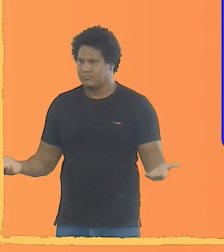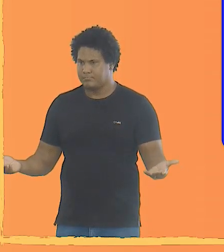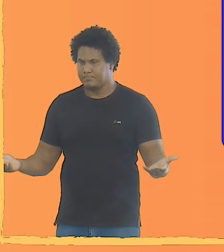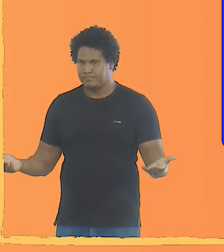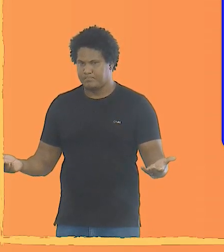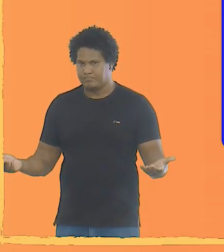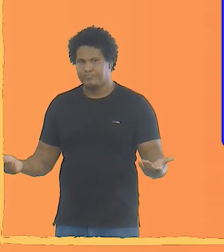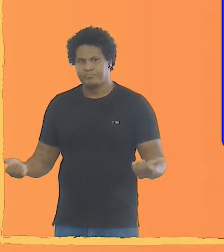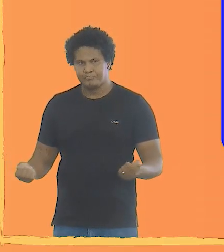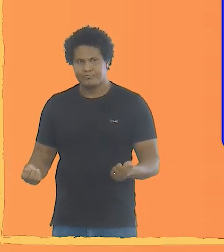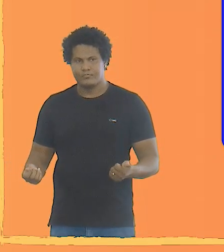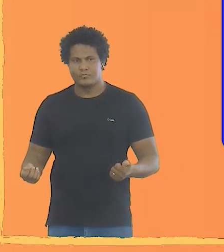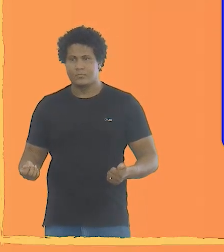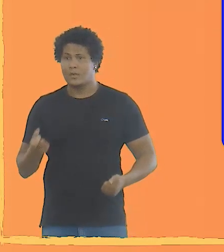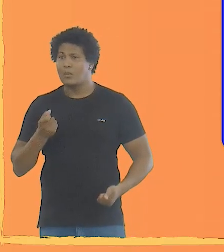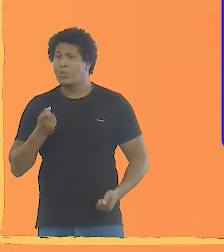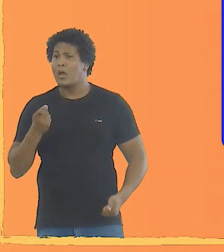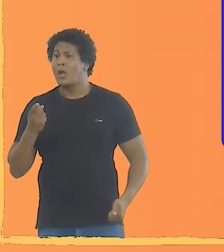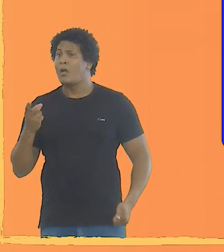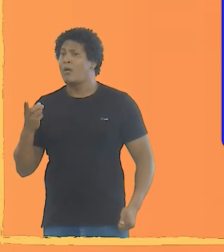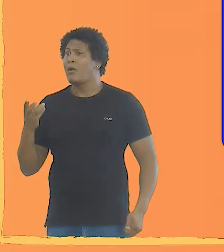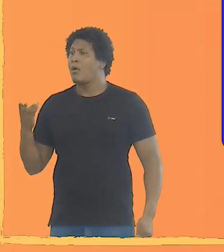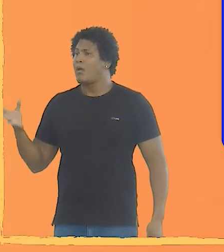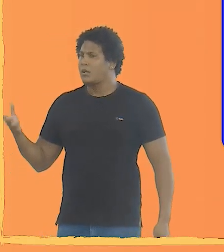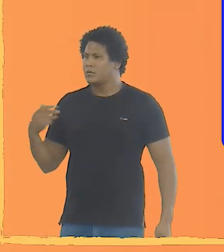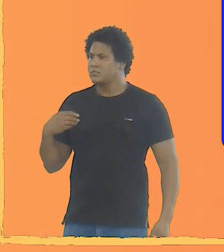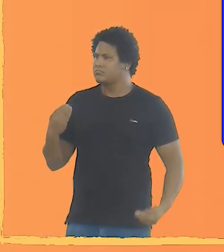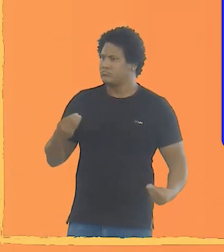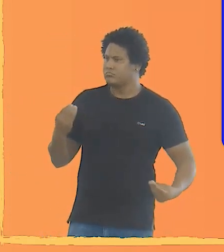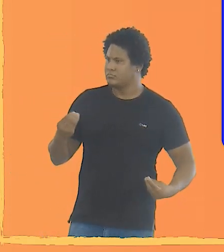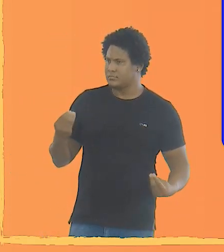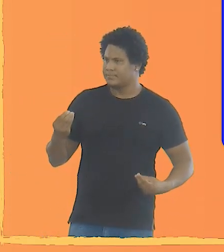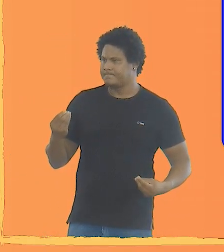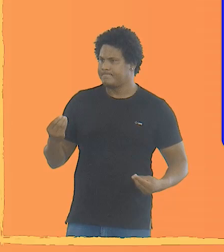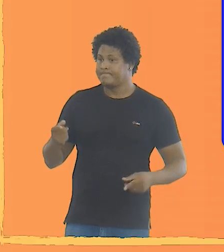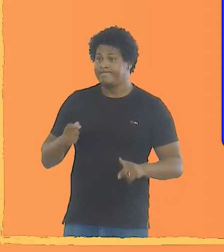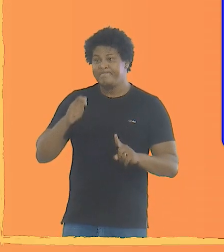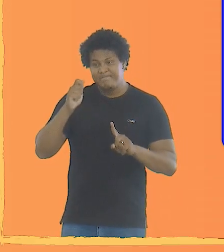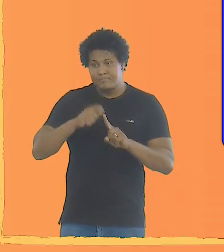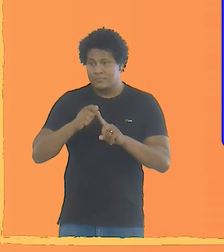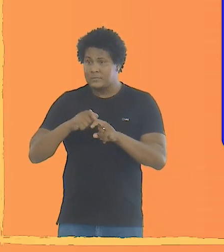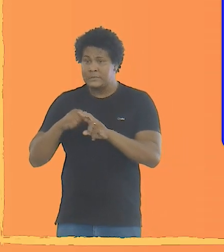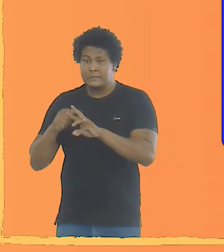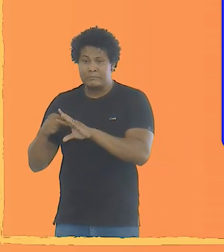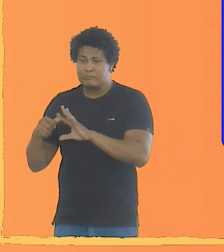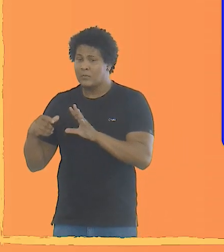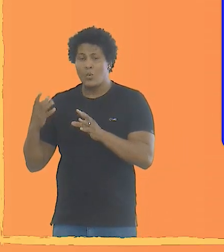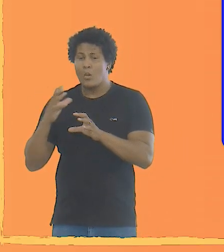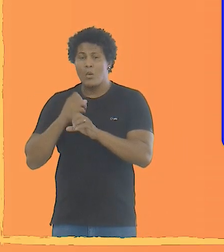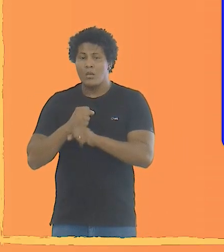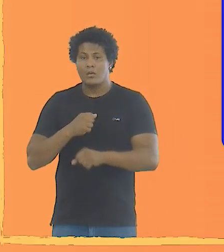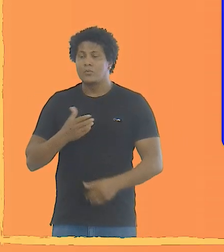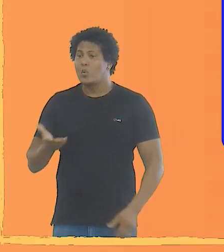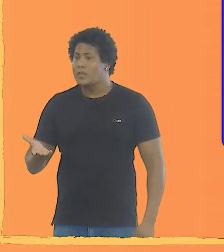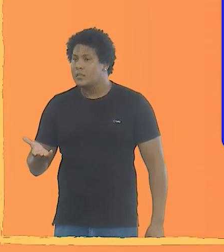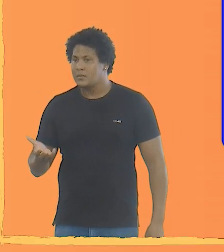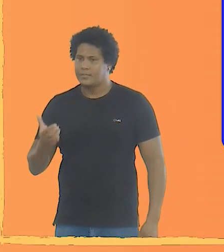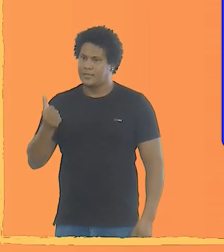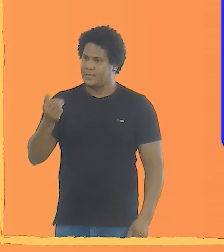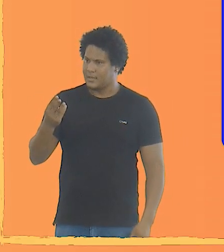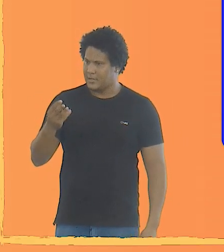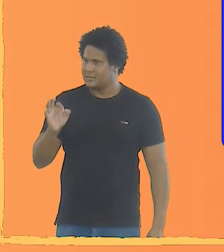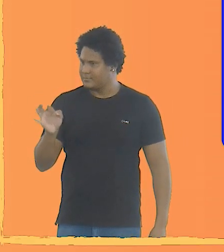essa pergunta, qual é o mês do teu aniversário, para garantir que vai ter resposta repetida? Diz para mim.